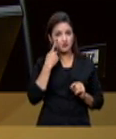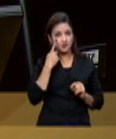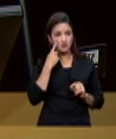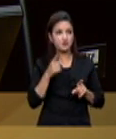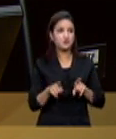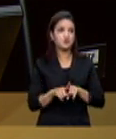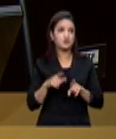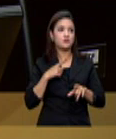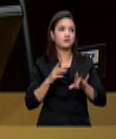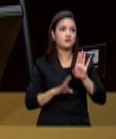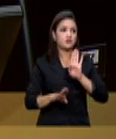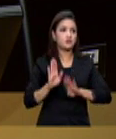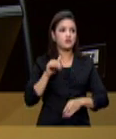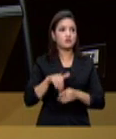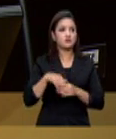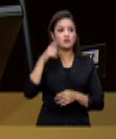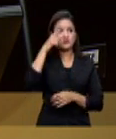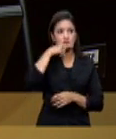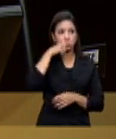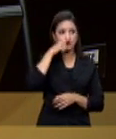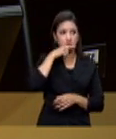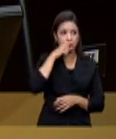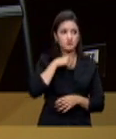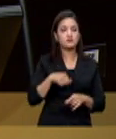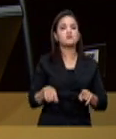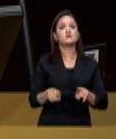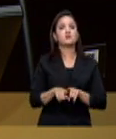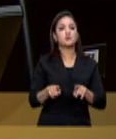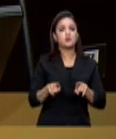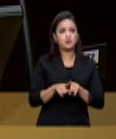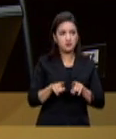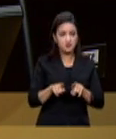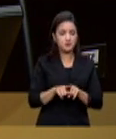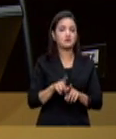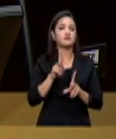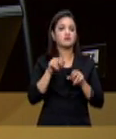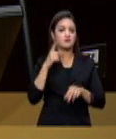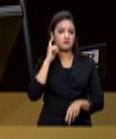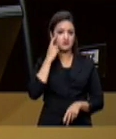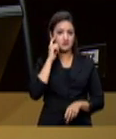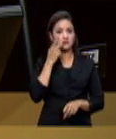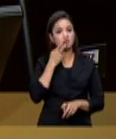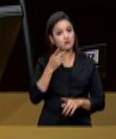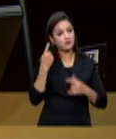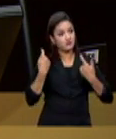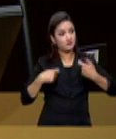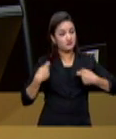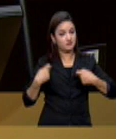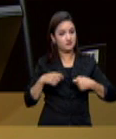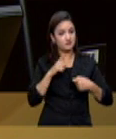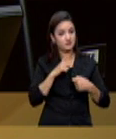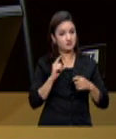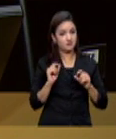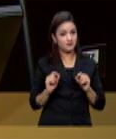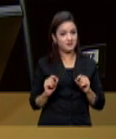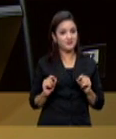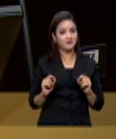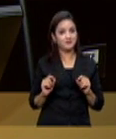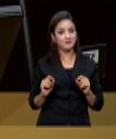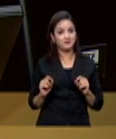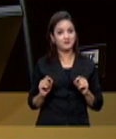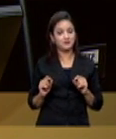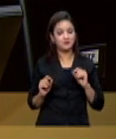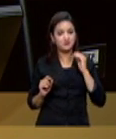Gilmar, que é muito profundo, quanto do ministro Cássio, que traz a necessidade de se, de alguma